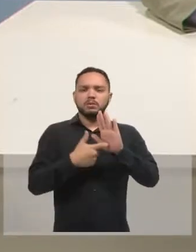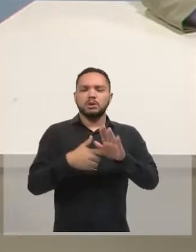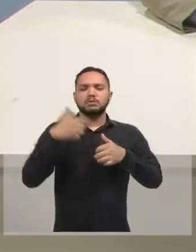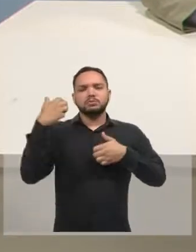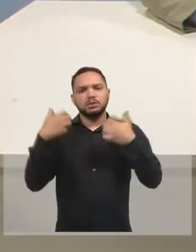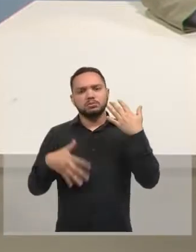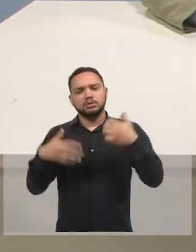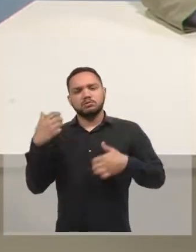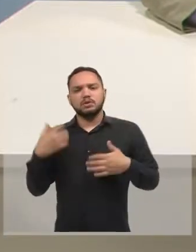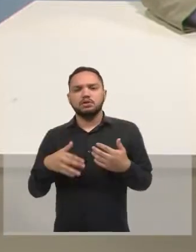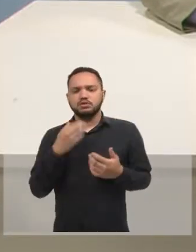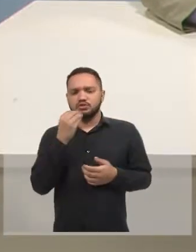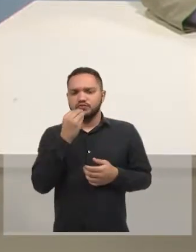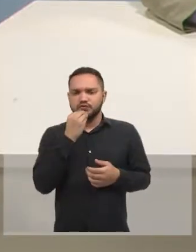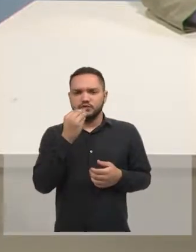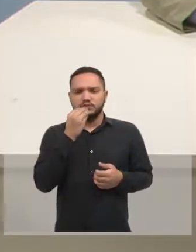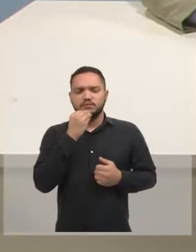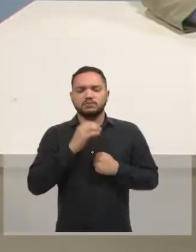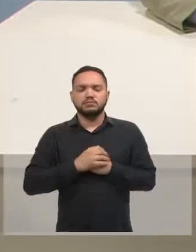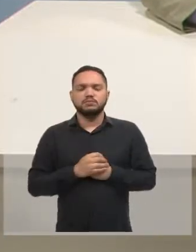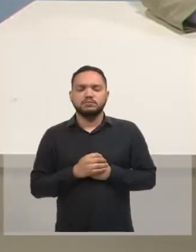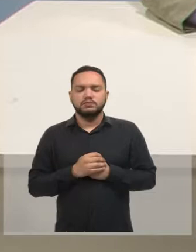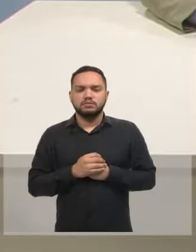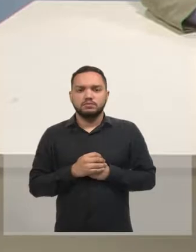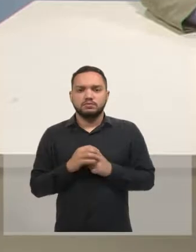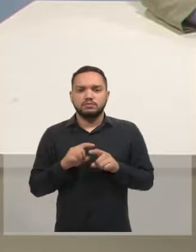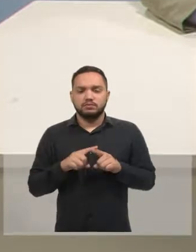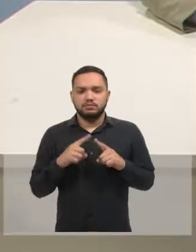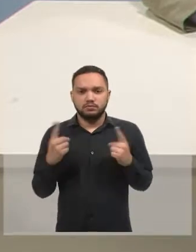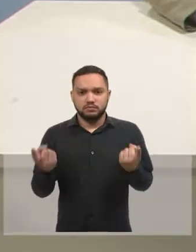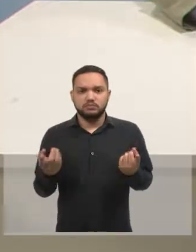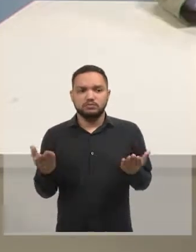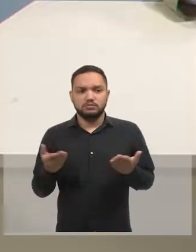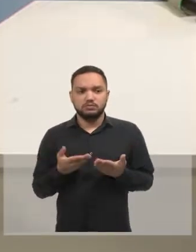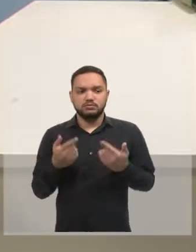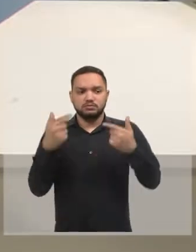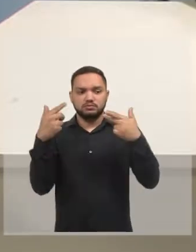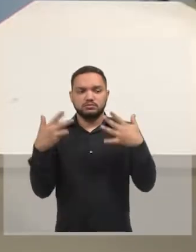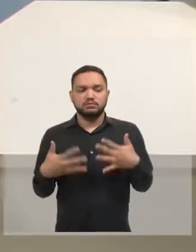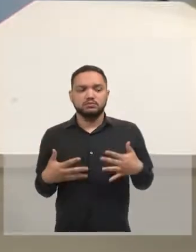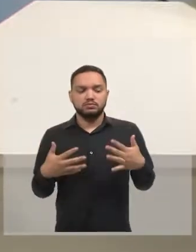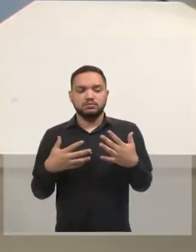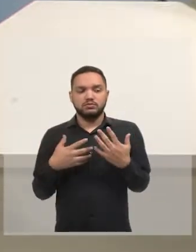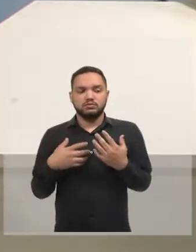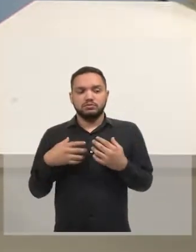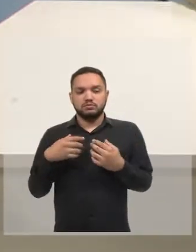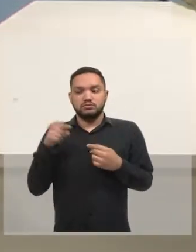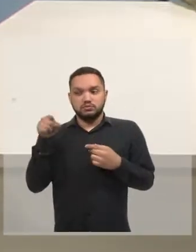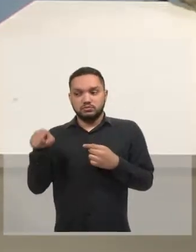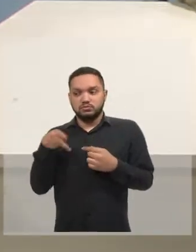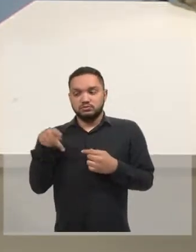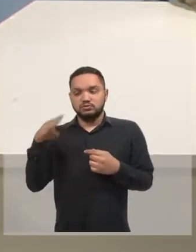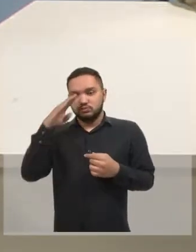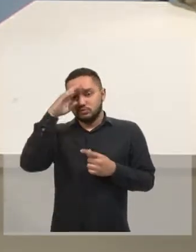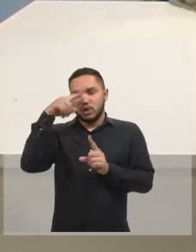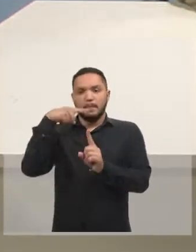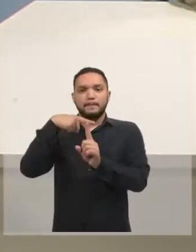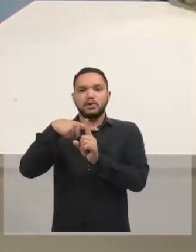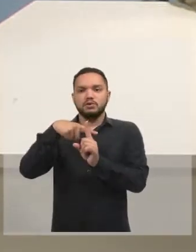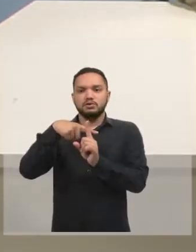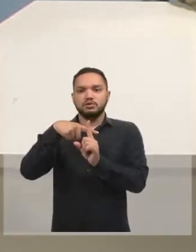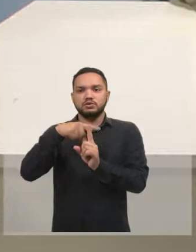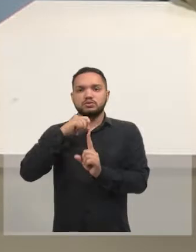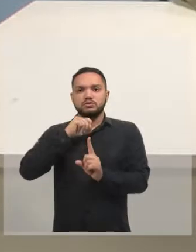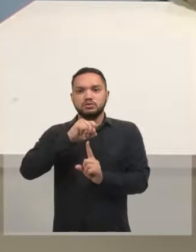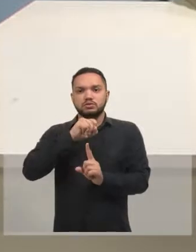literalmente faria o debate. Agora, vamos aqui falar um lado positivo do presidente Jair